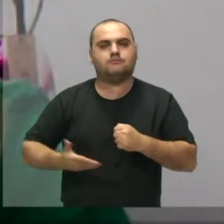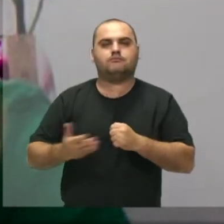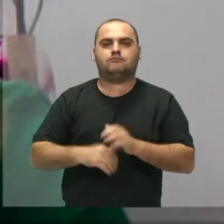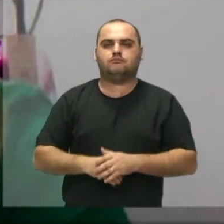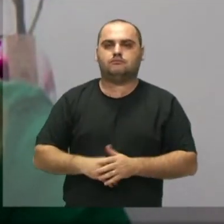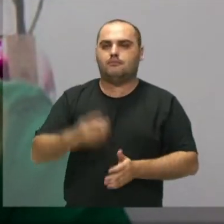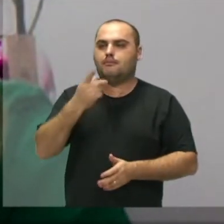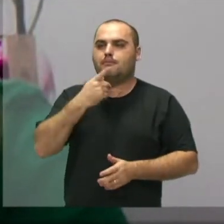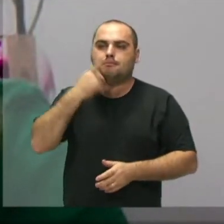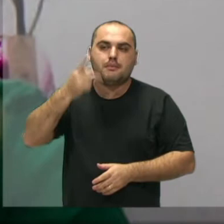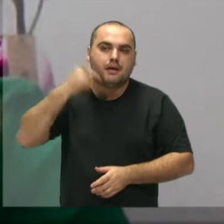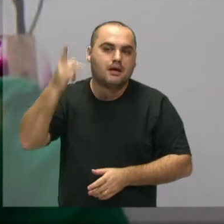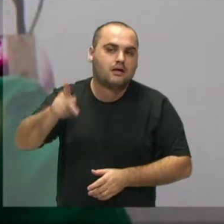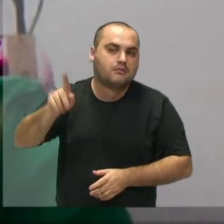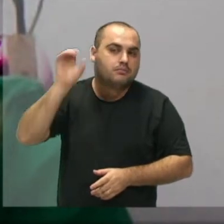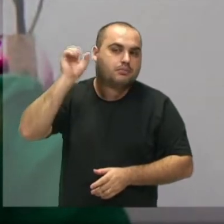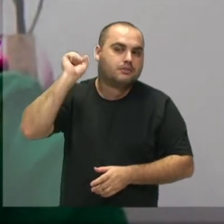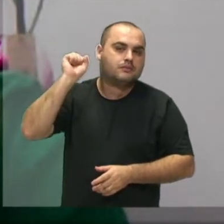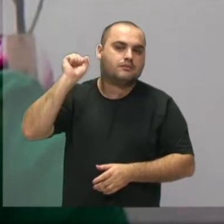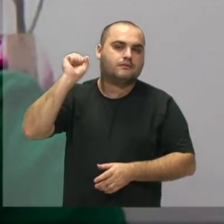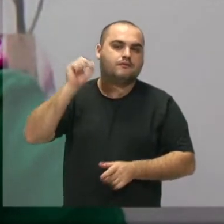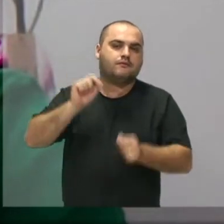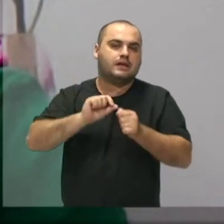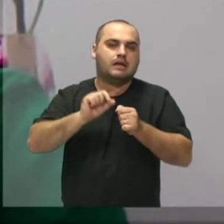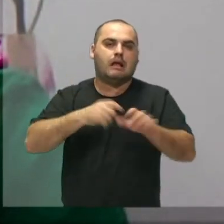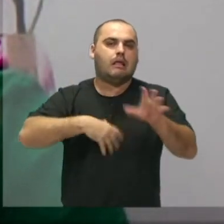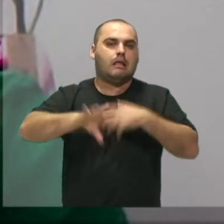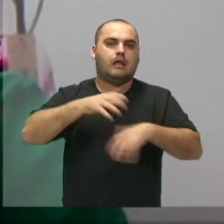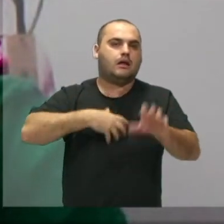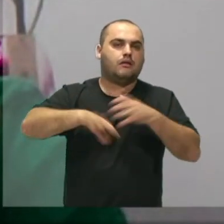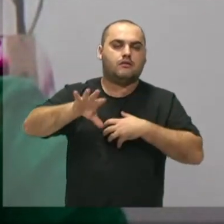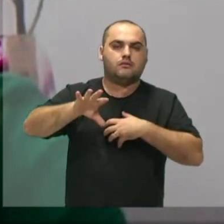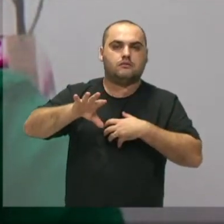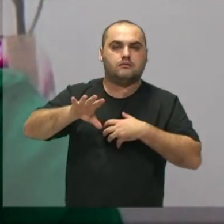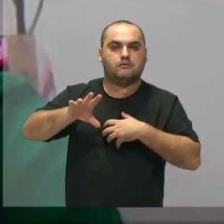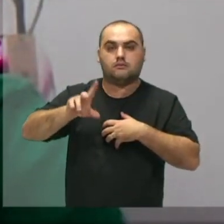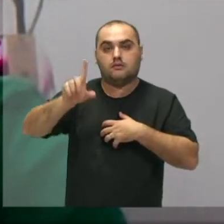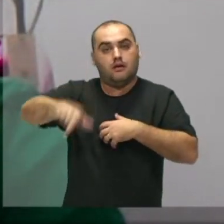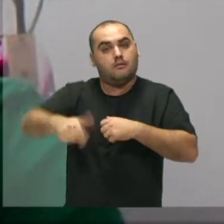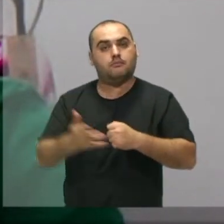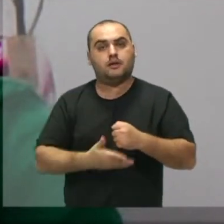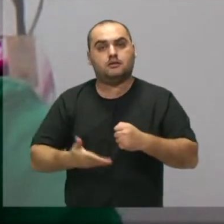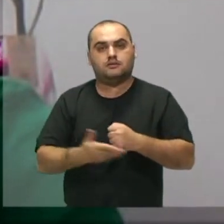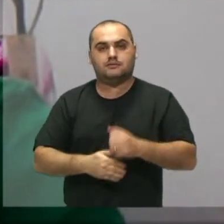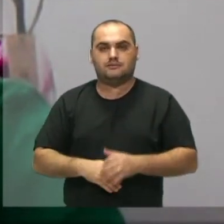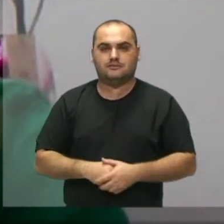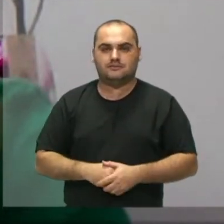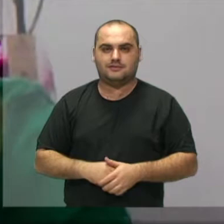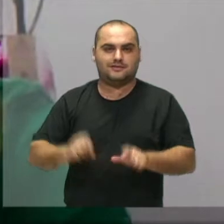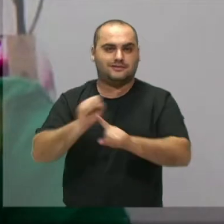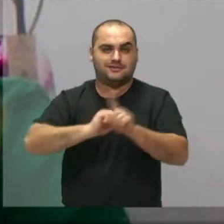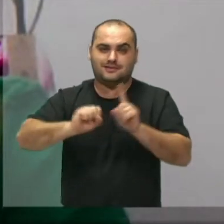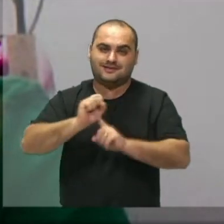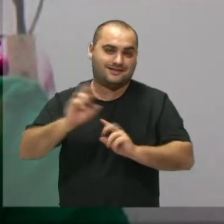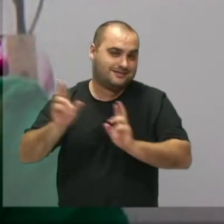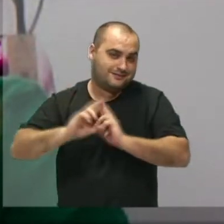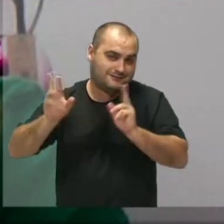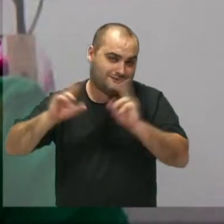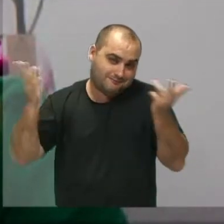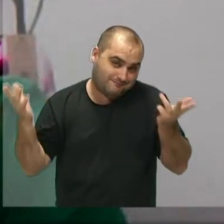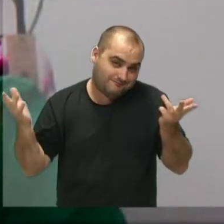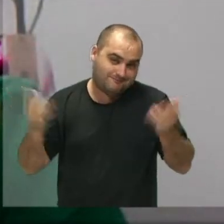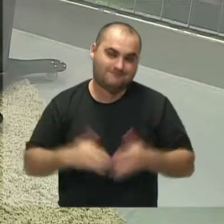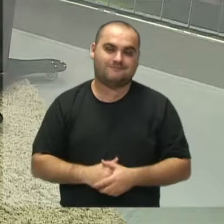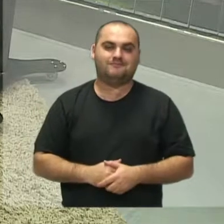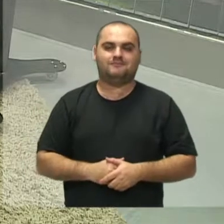que a gente quer ouvir, fazer só o que a gente quer que faça para a gente. Isso seria a base. A sociedade seria bem diferente se fosse assim.